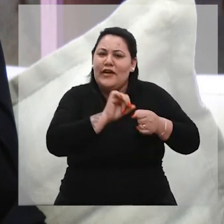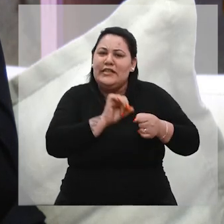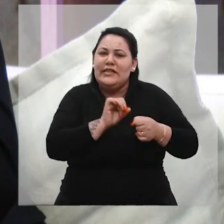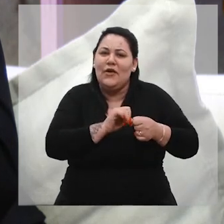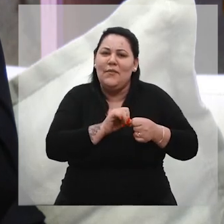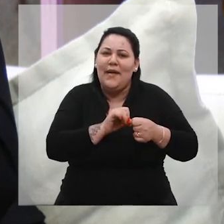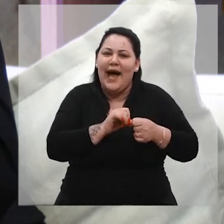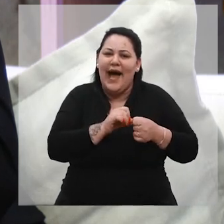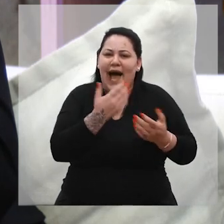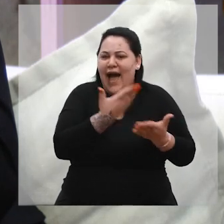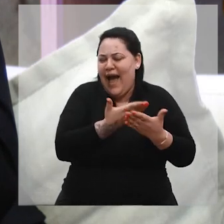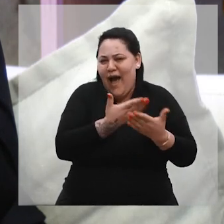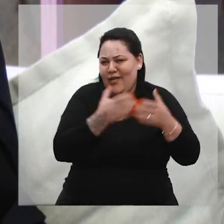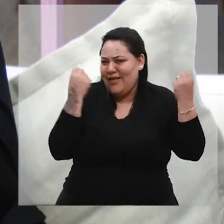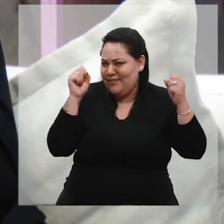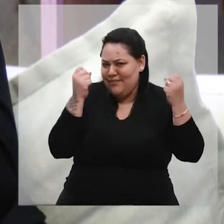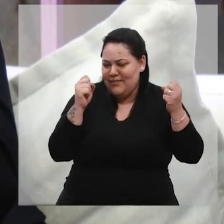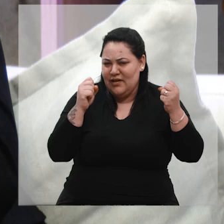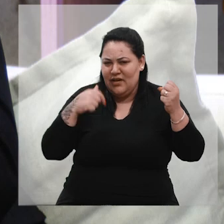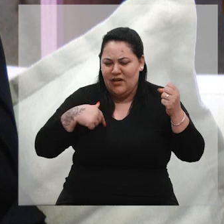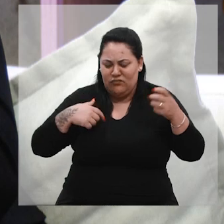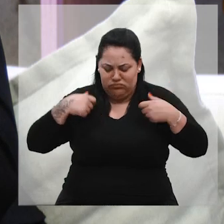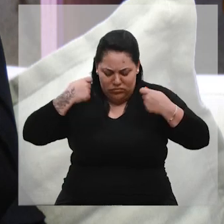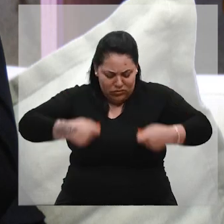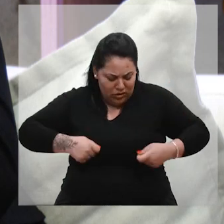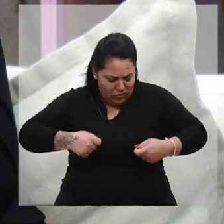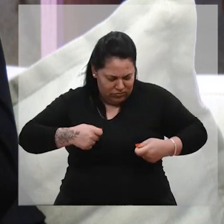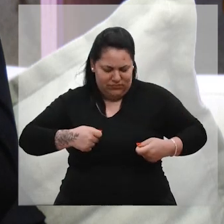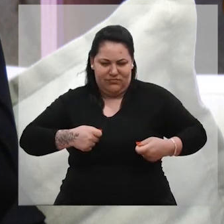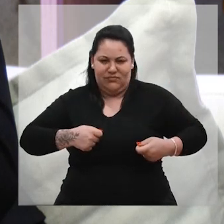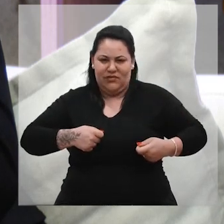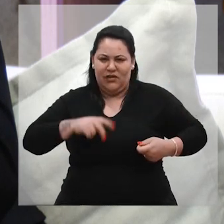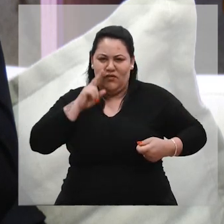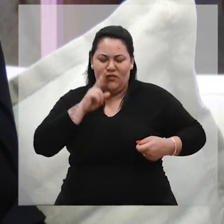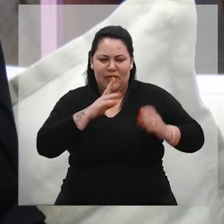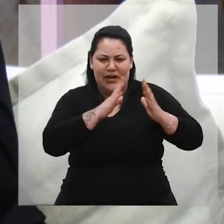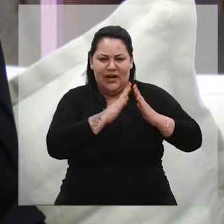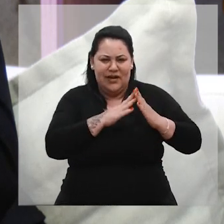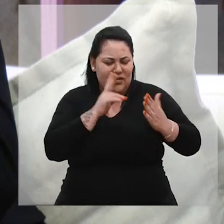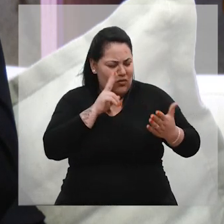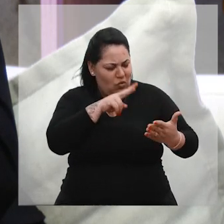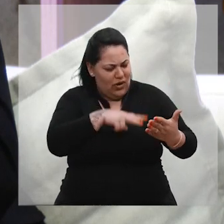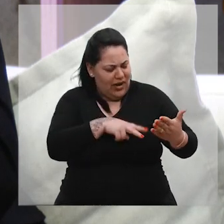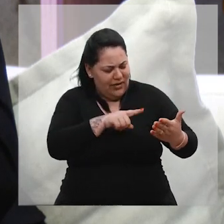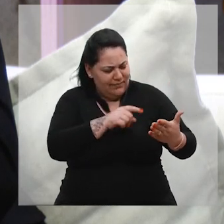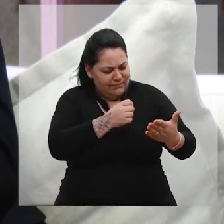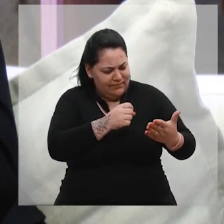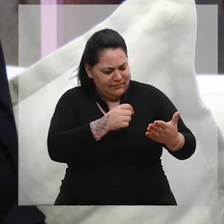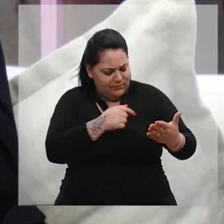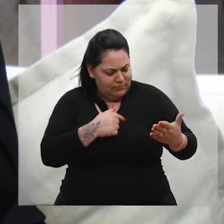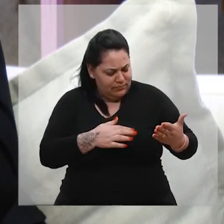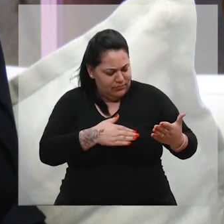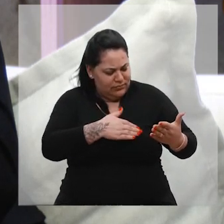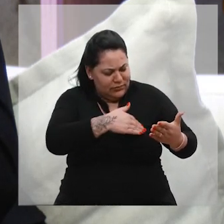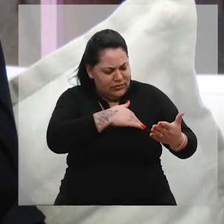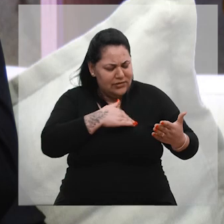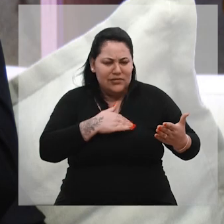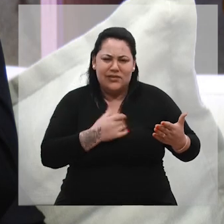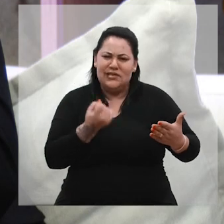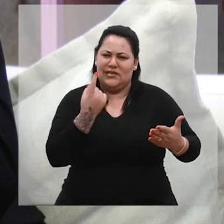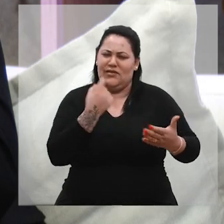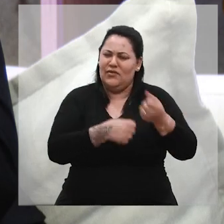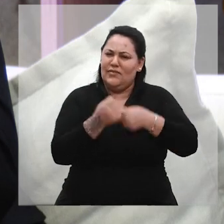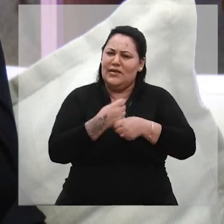pilates, que eu tava trocando de roupa e tal, eu fui pra casa, olhei aquela eco de mama, eu disse, que estranho, não tinha nada, né,